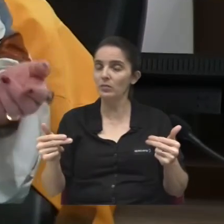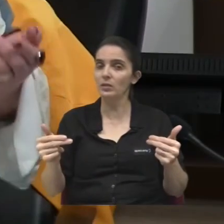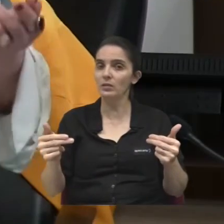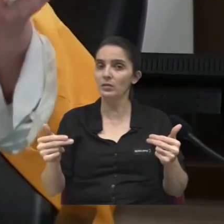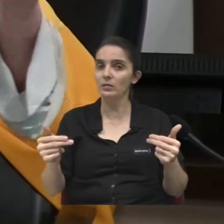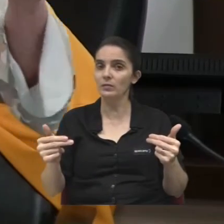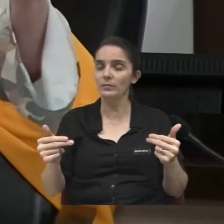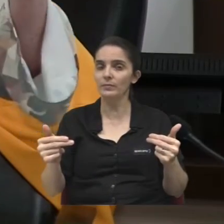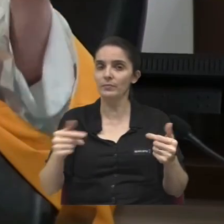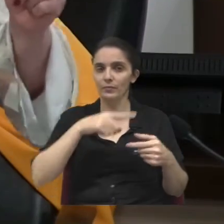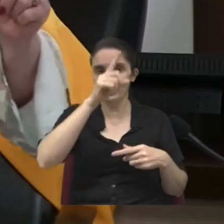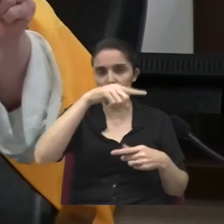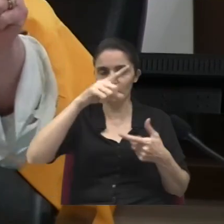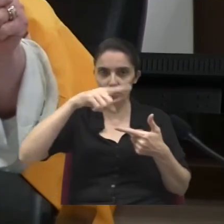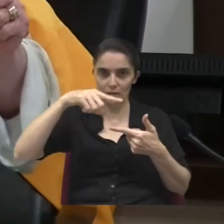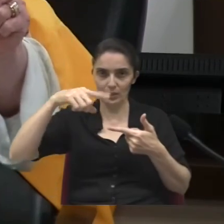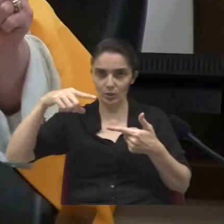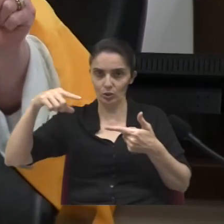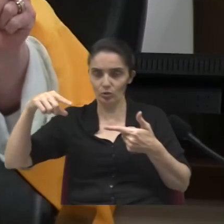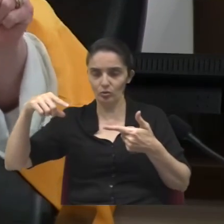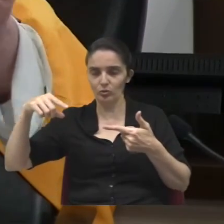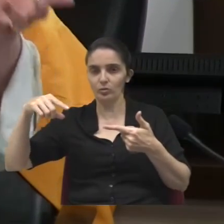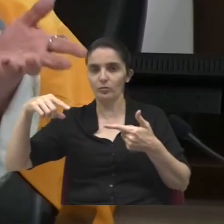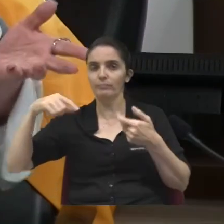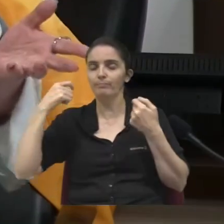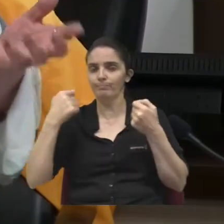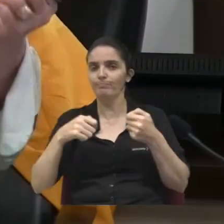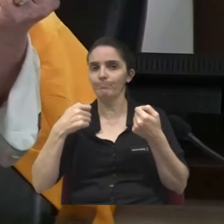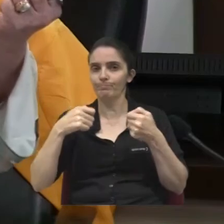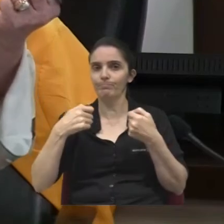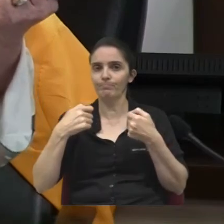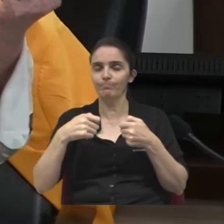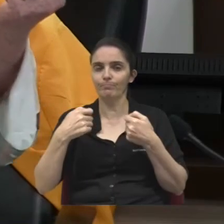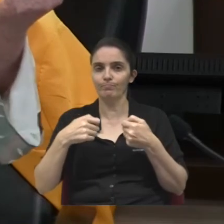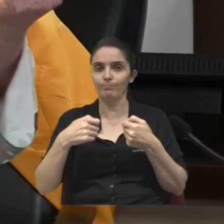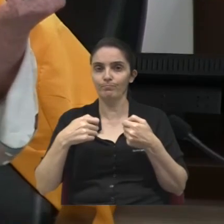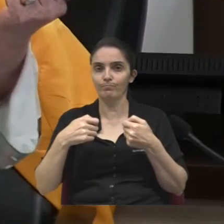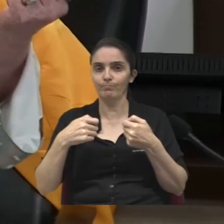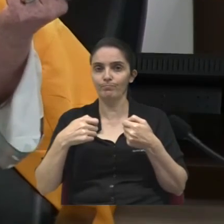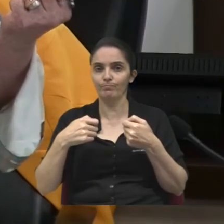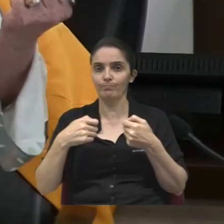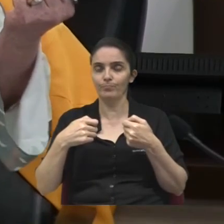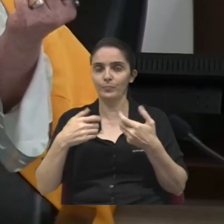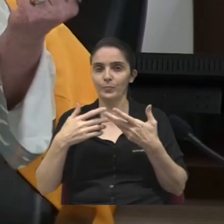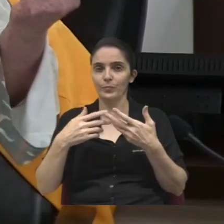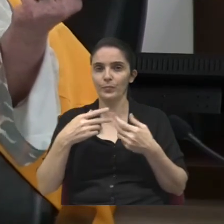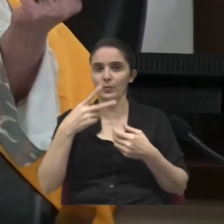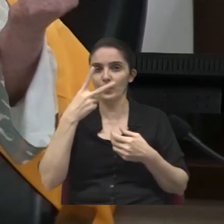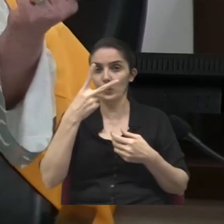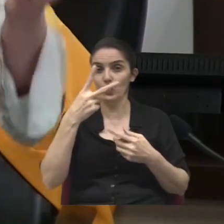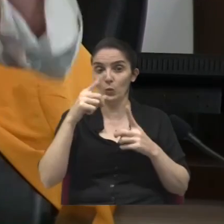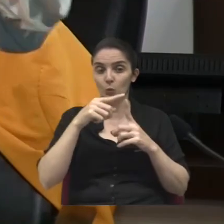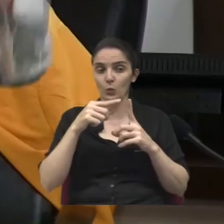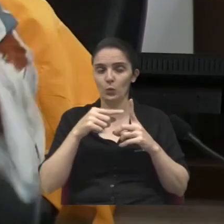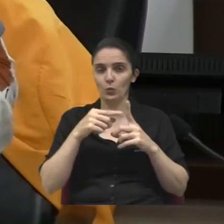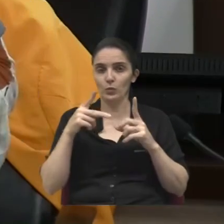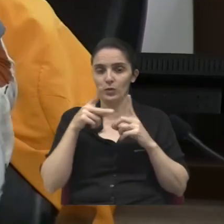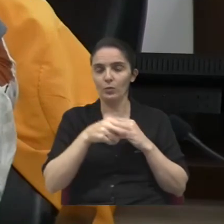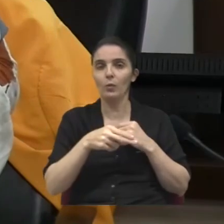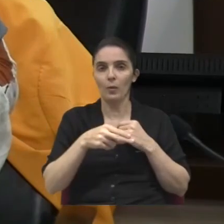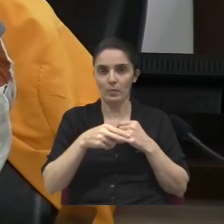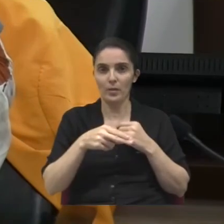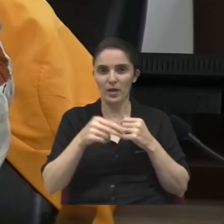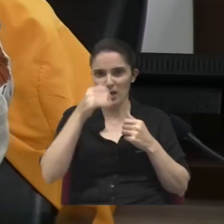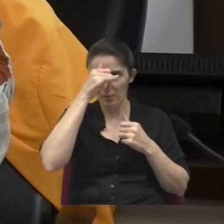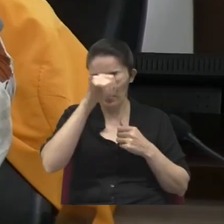estatística. Nós precisamos, pelo amor de Deus, nem 2 castrações por dia, se você